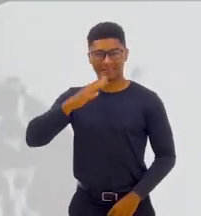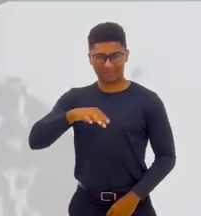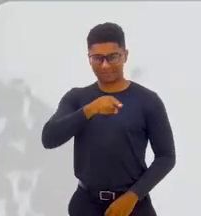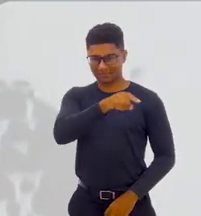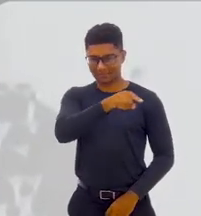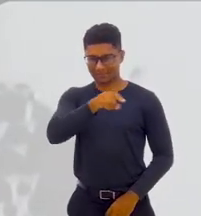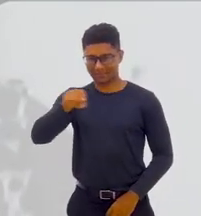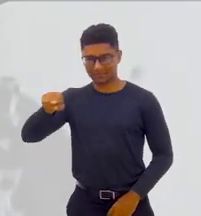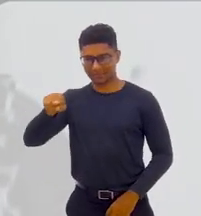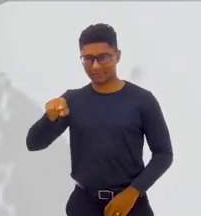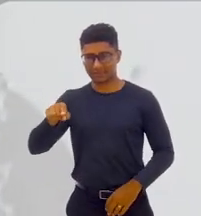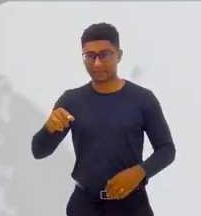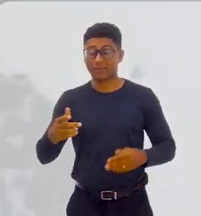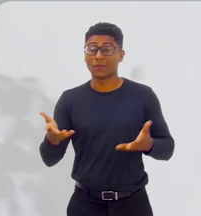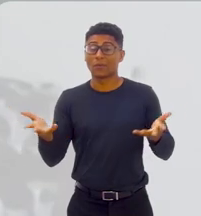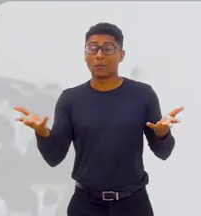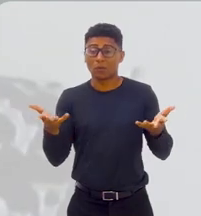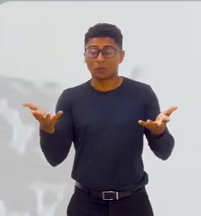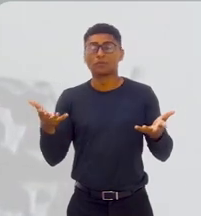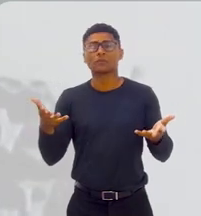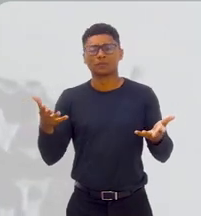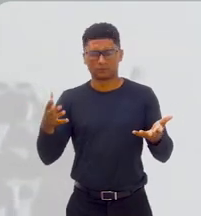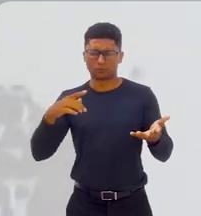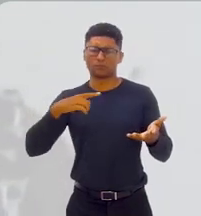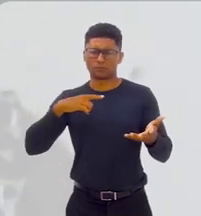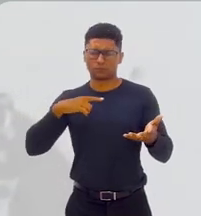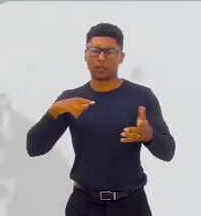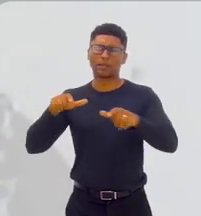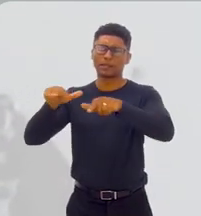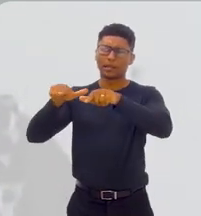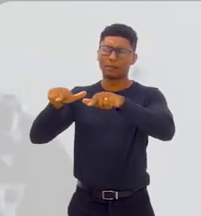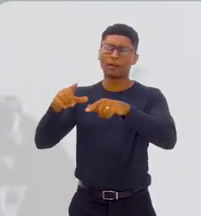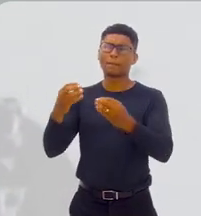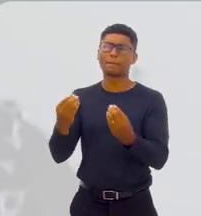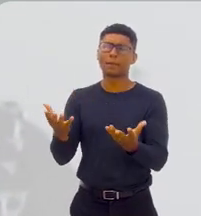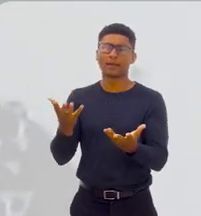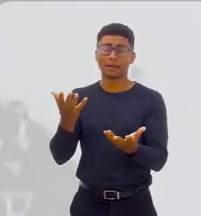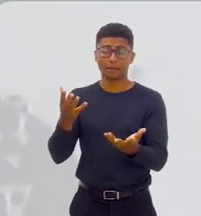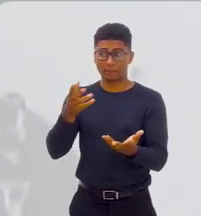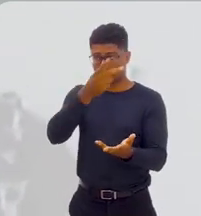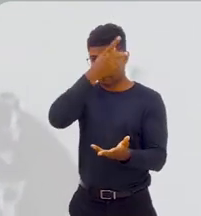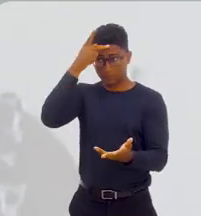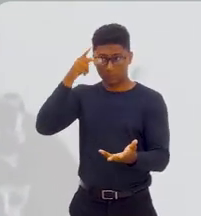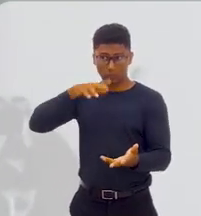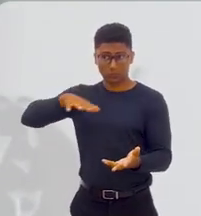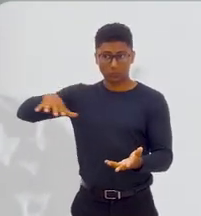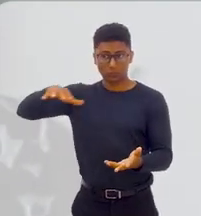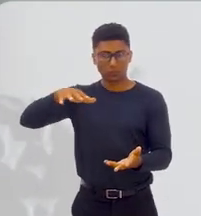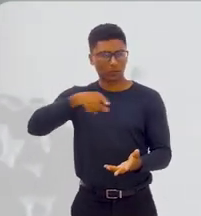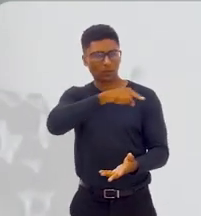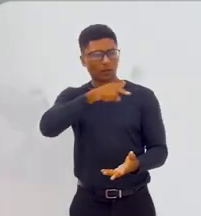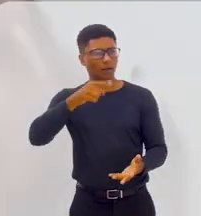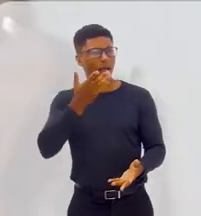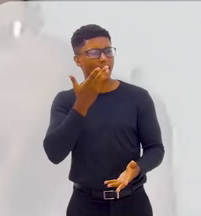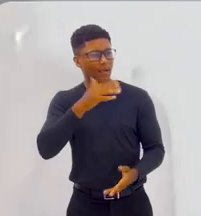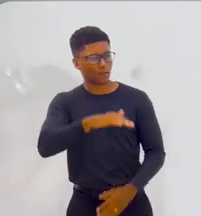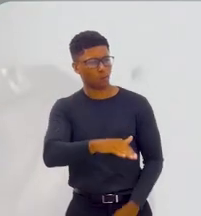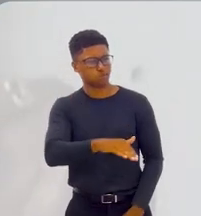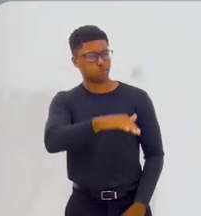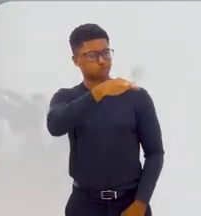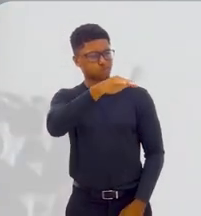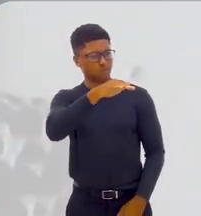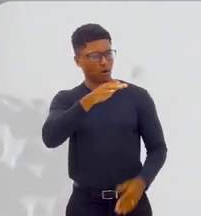Crianças hoje em dia já é feito um trabalho para que pessoas adotem crianças maiores, mais velhas, vamos dizer, mais